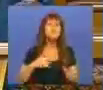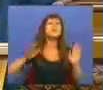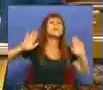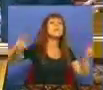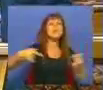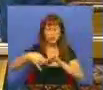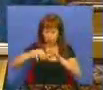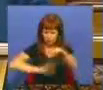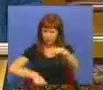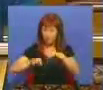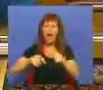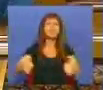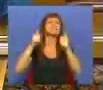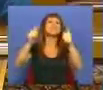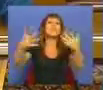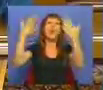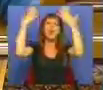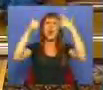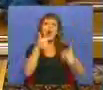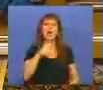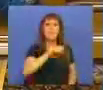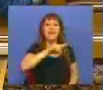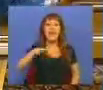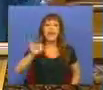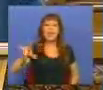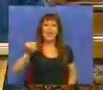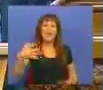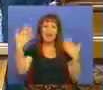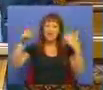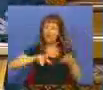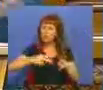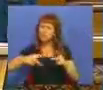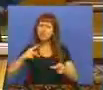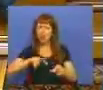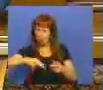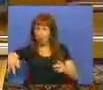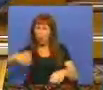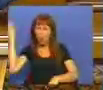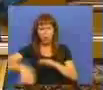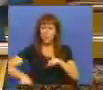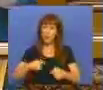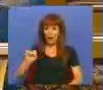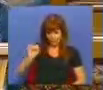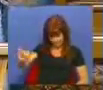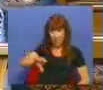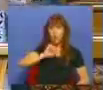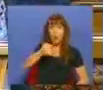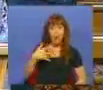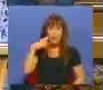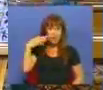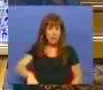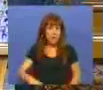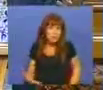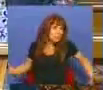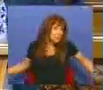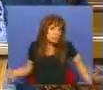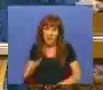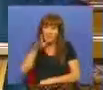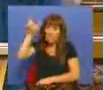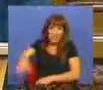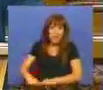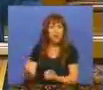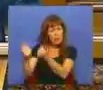merecem rasgados elogios de Bagão Félix, que saúda as alterações cirúrgicas ao seu Código, que são naturalmente, diz